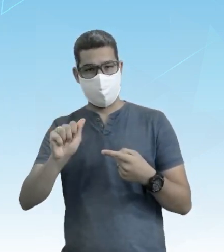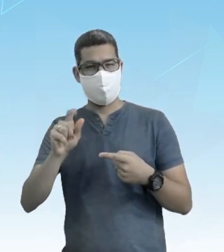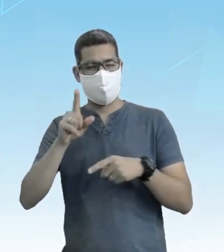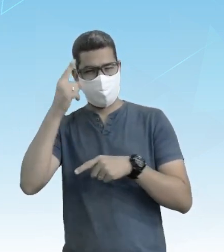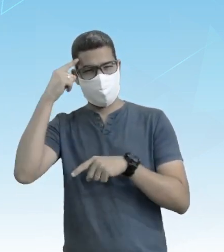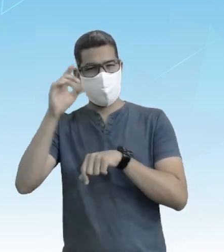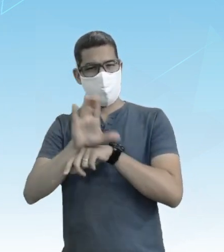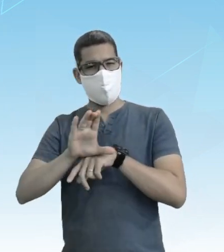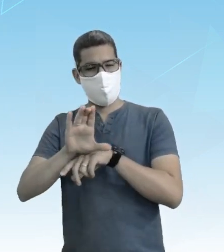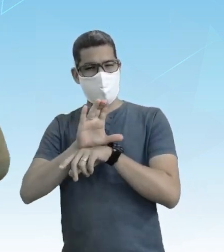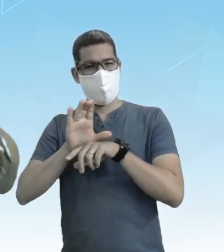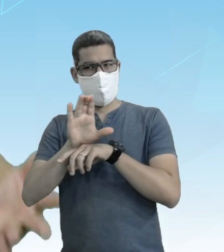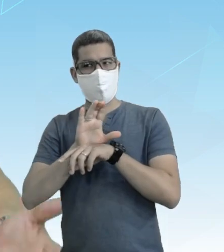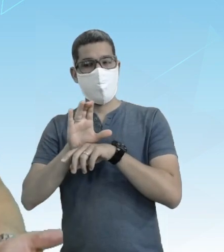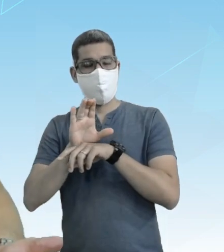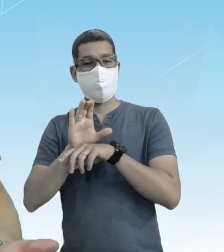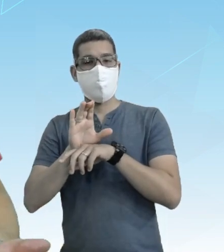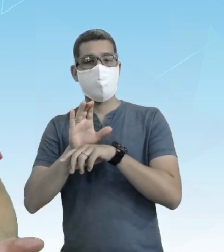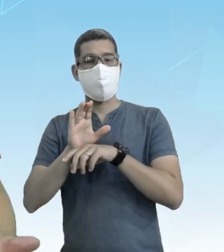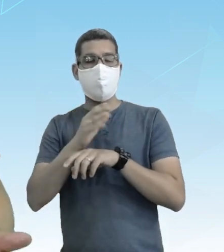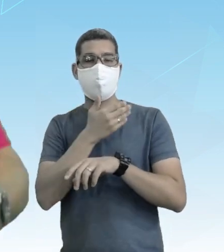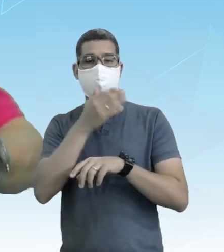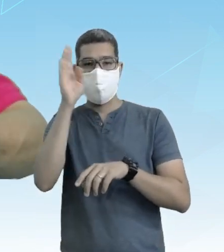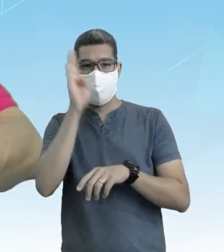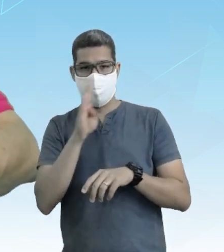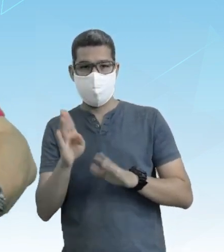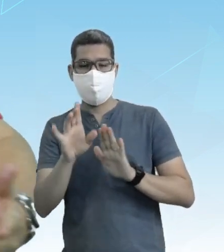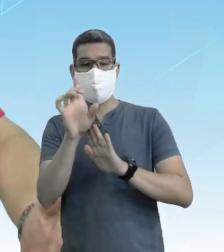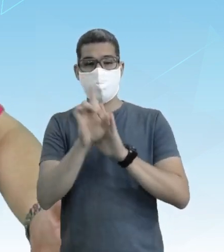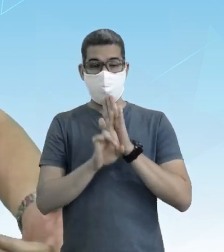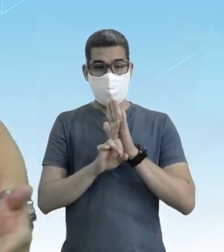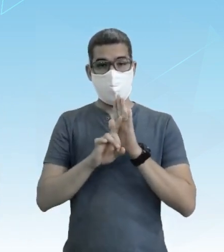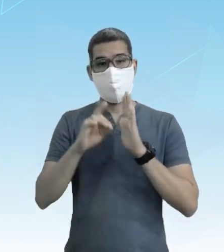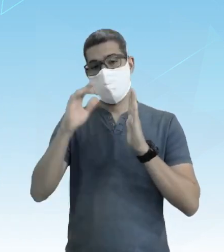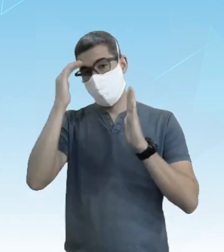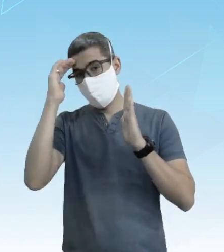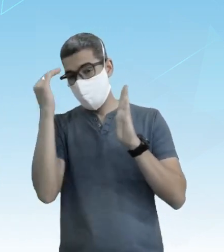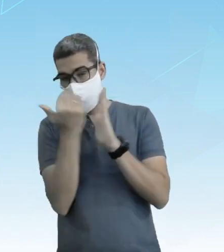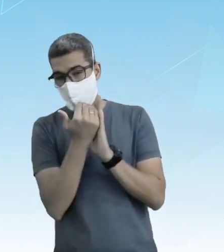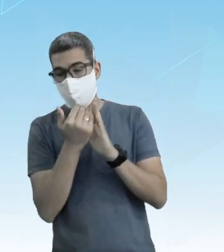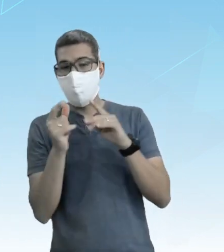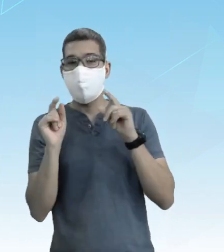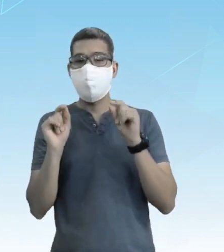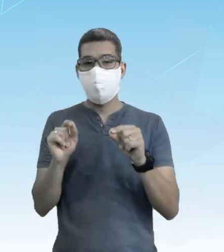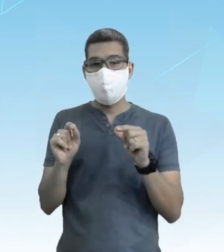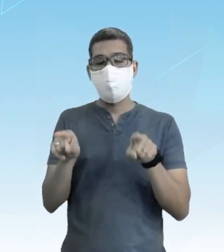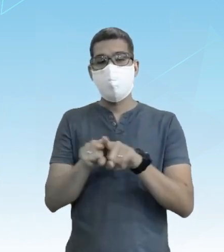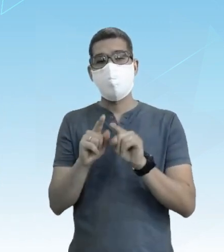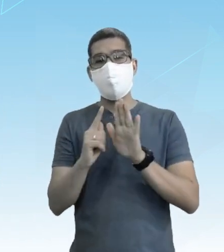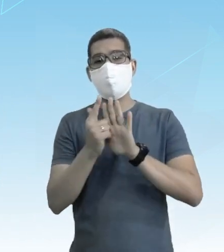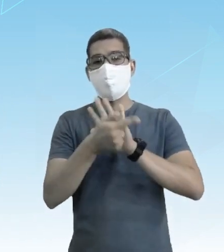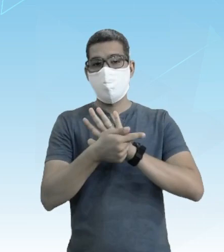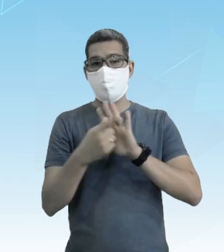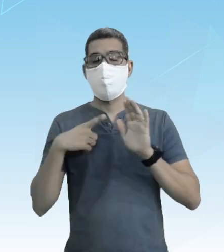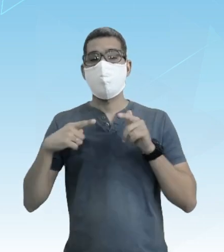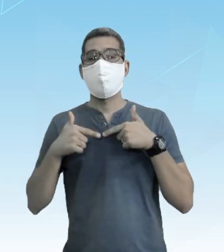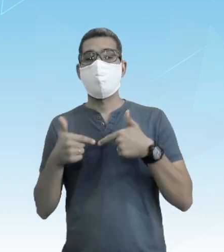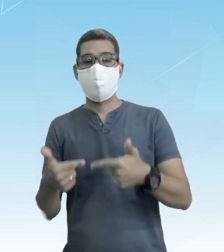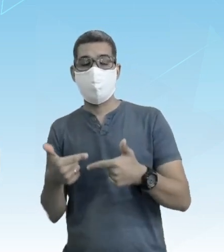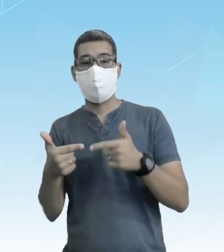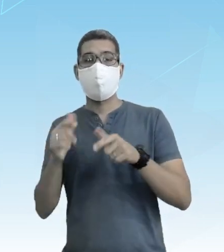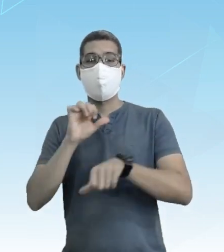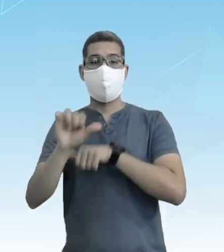Brasileira, direitos e deveres do cidadão, os gêneros que reivindicam, que propõem uma